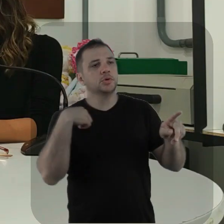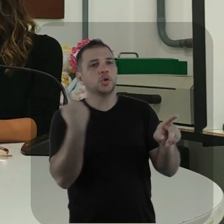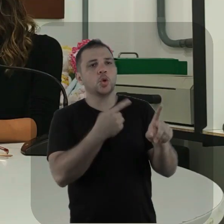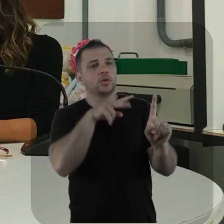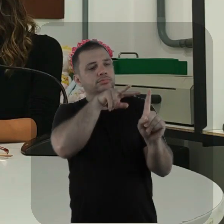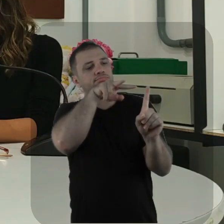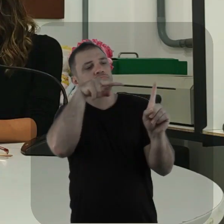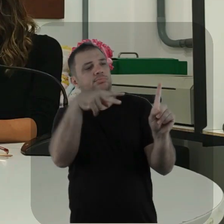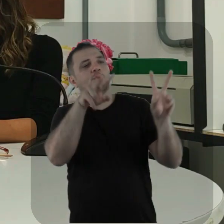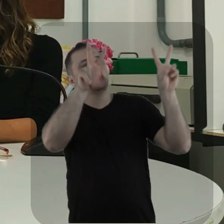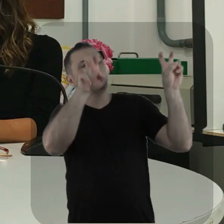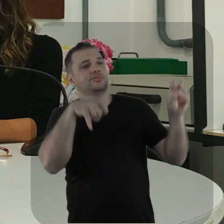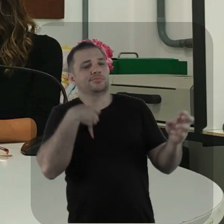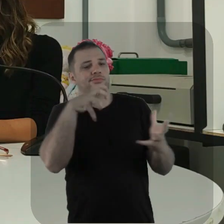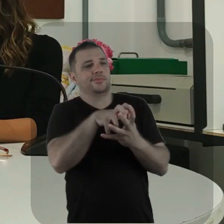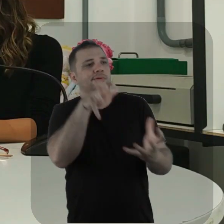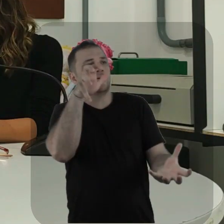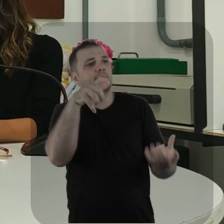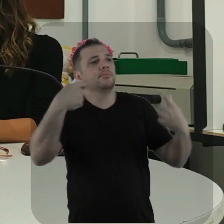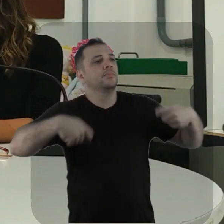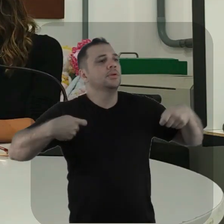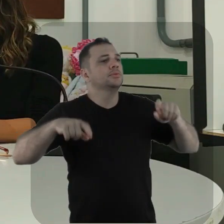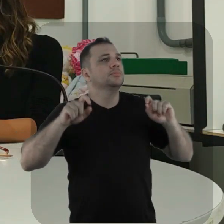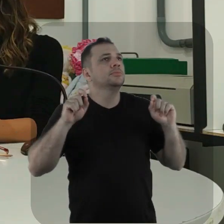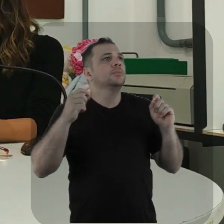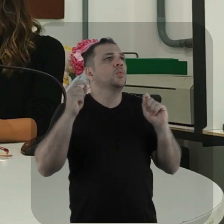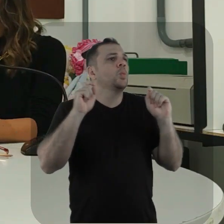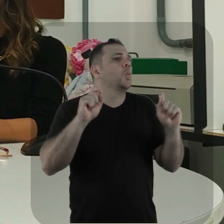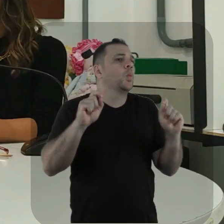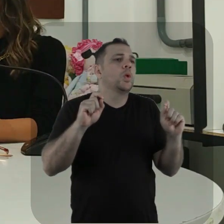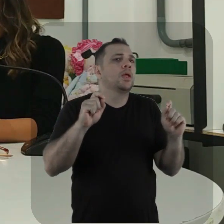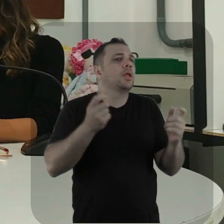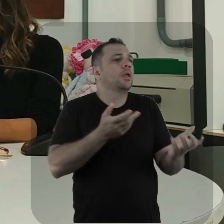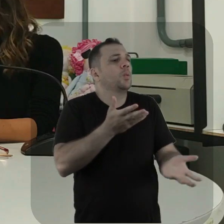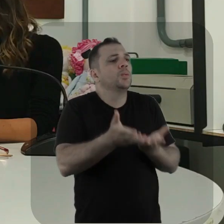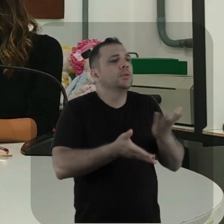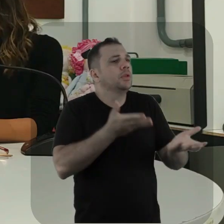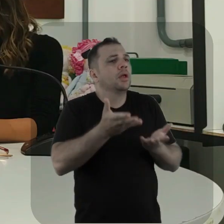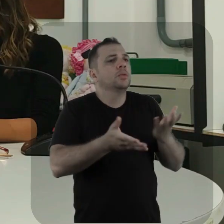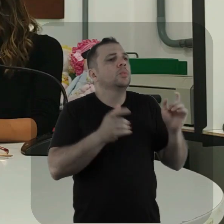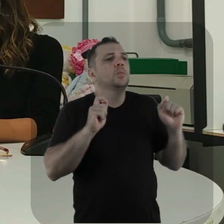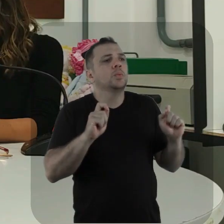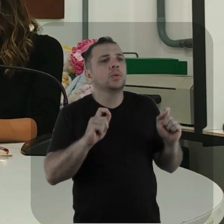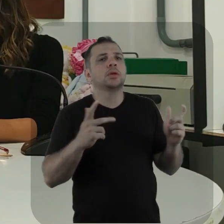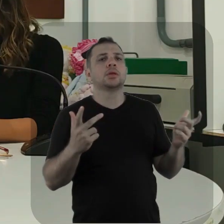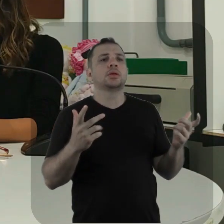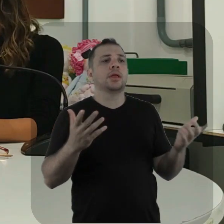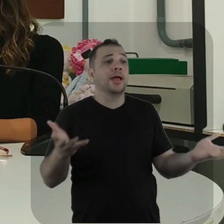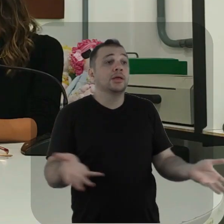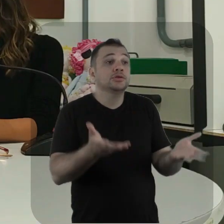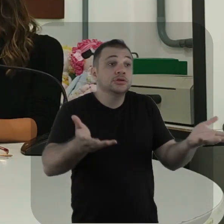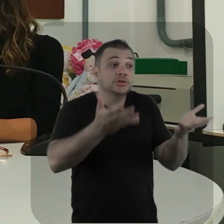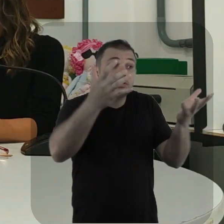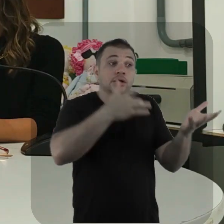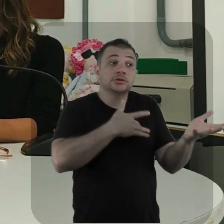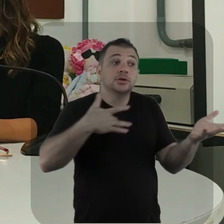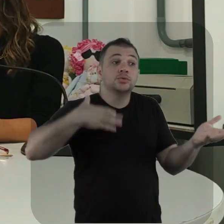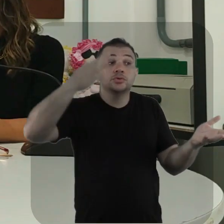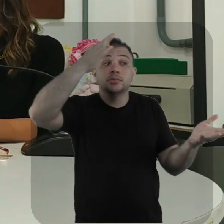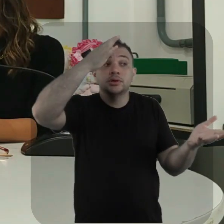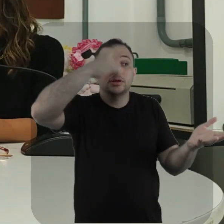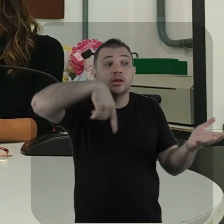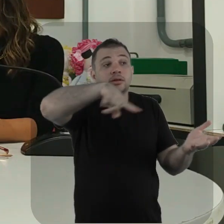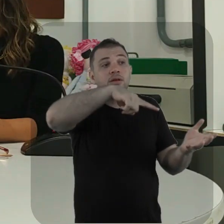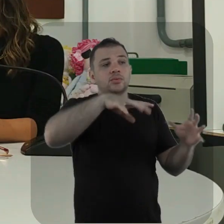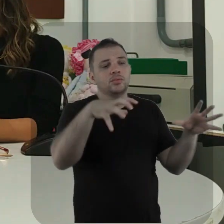ter em relação aos idosos, né, que cuidados, né, como também pensar em promover essa saúde mental